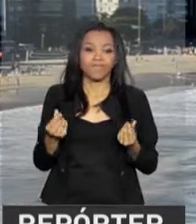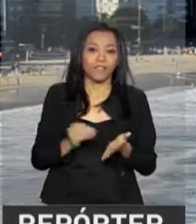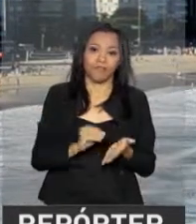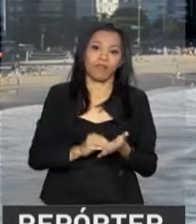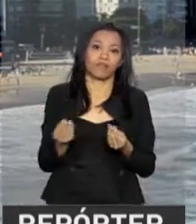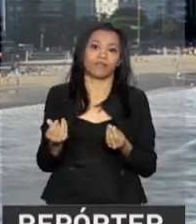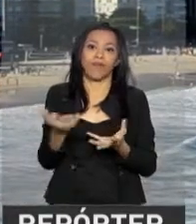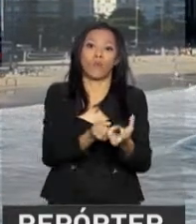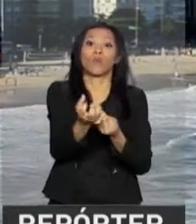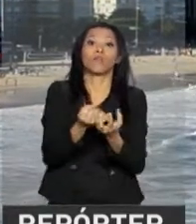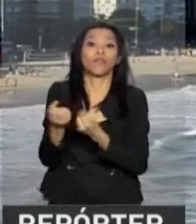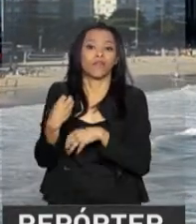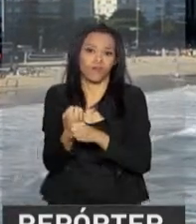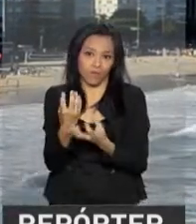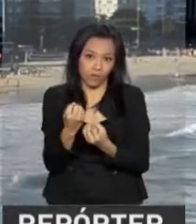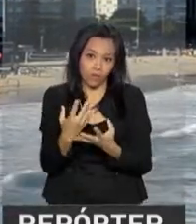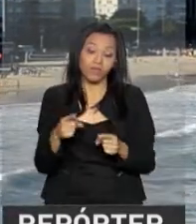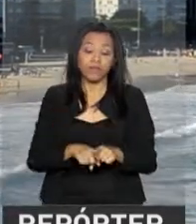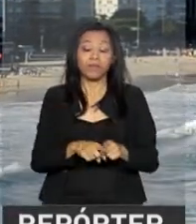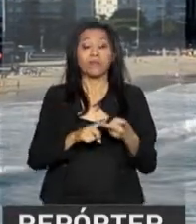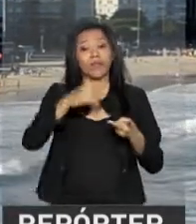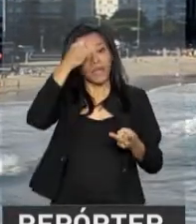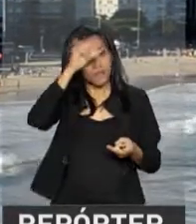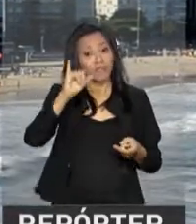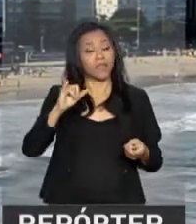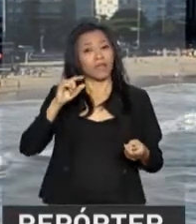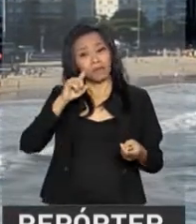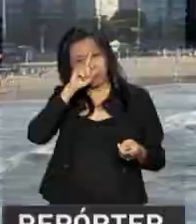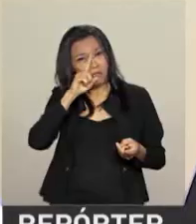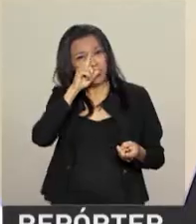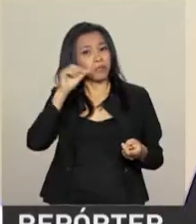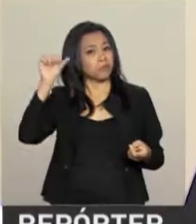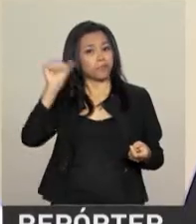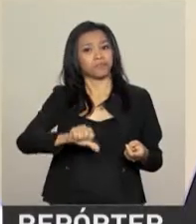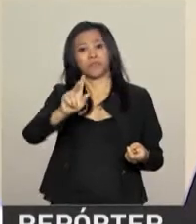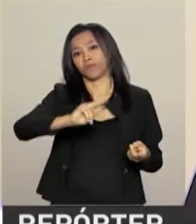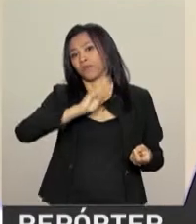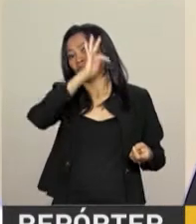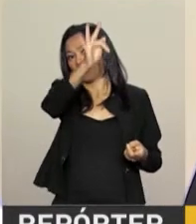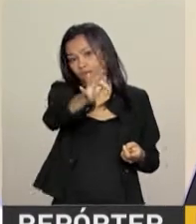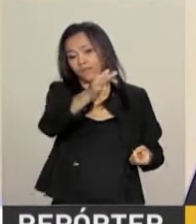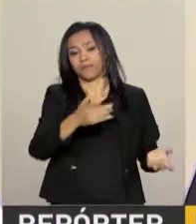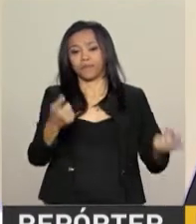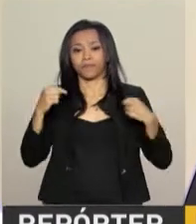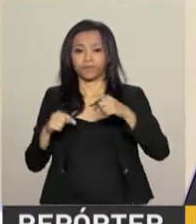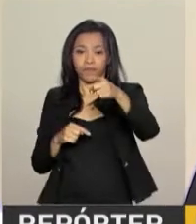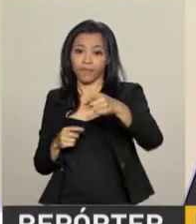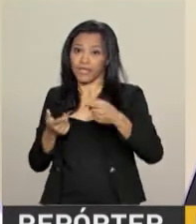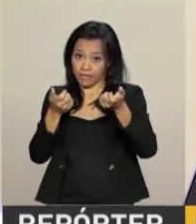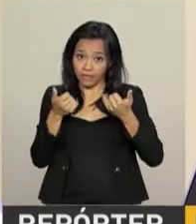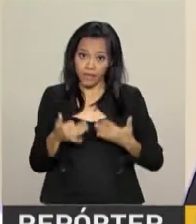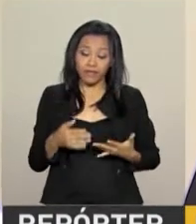outro definindo estratégias de prevenção a futuros desastres é um passo importante para aquilo que se